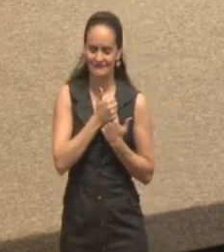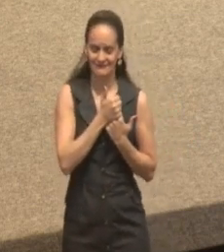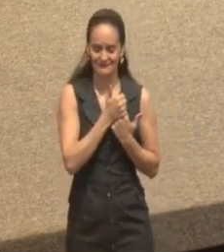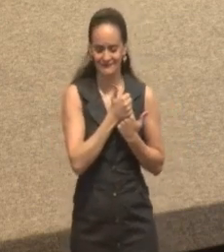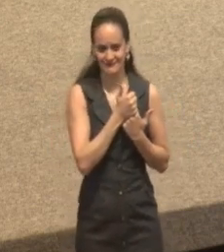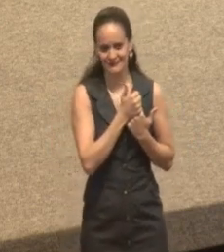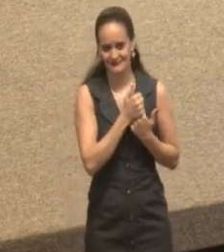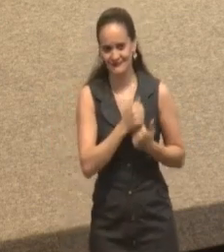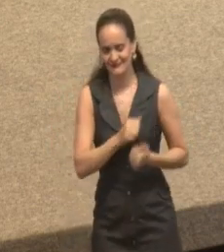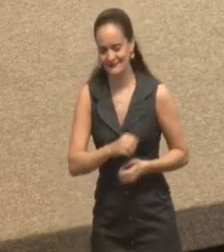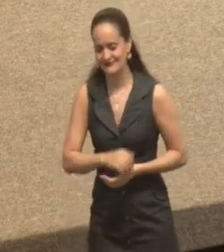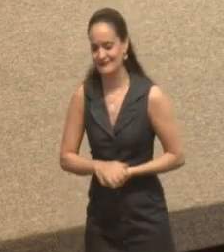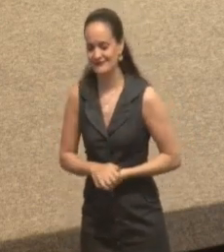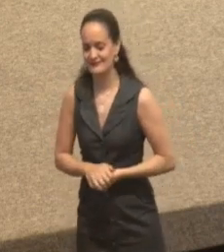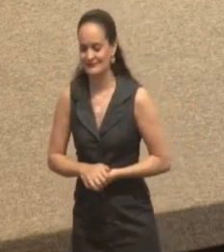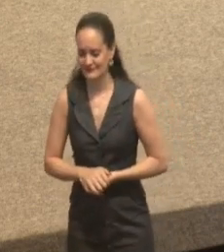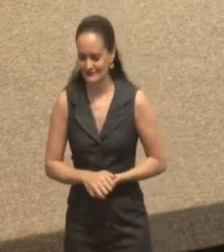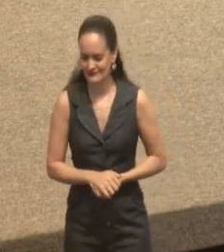mim.